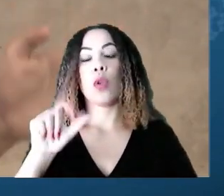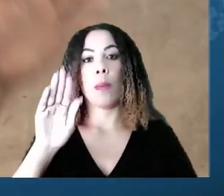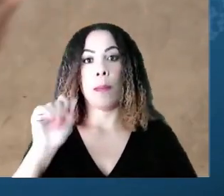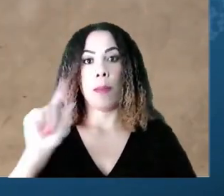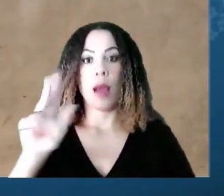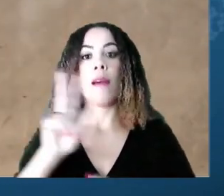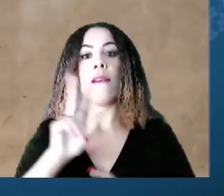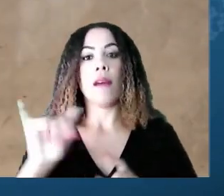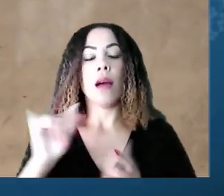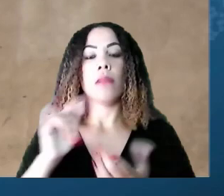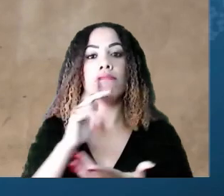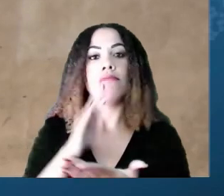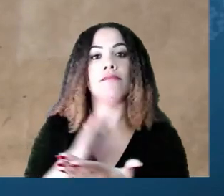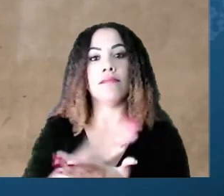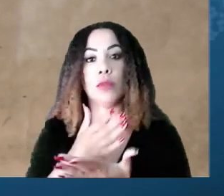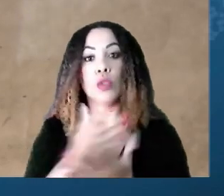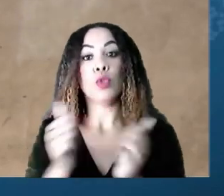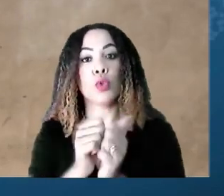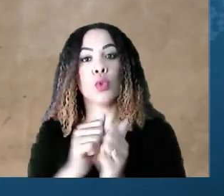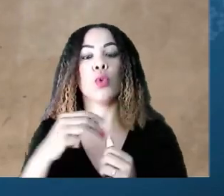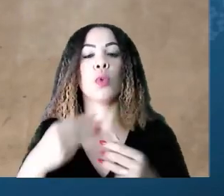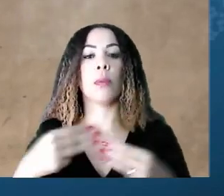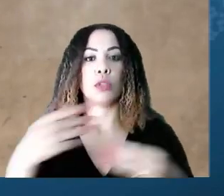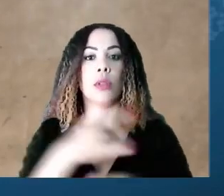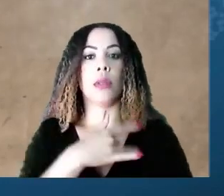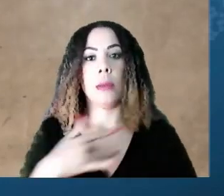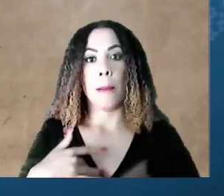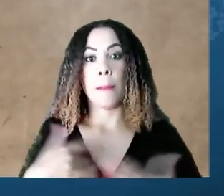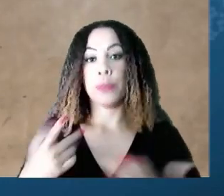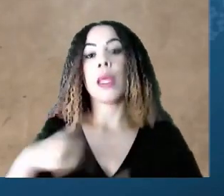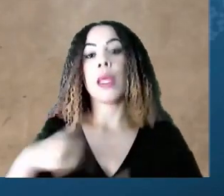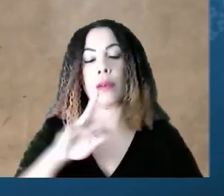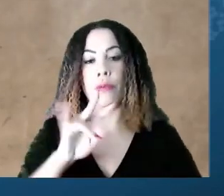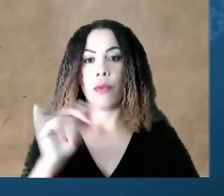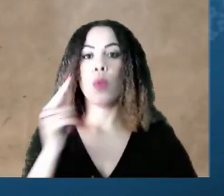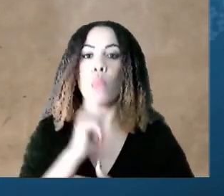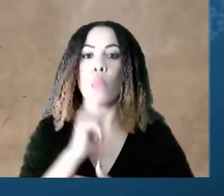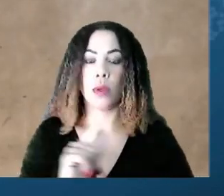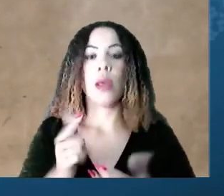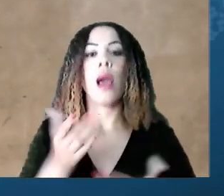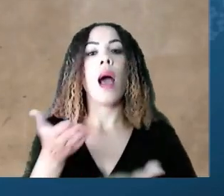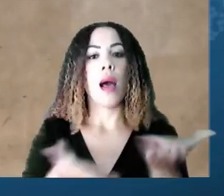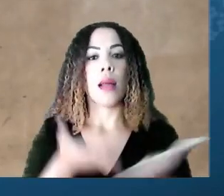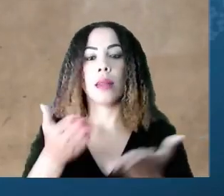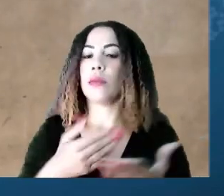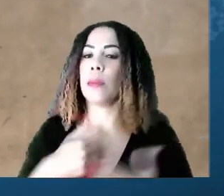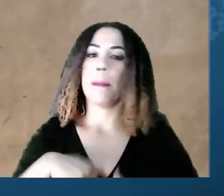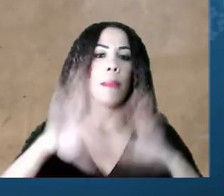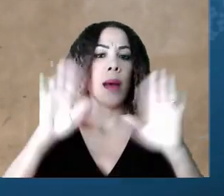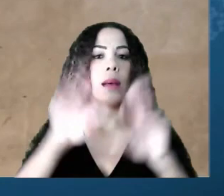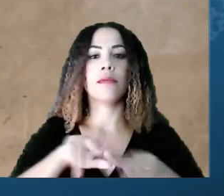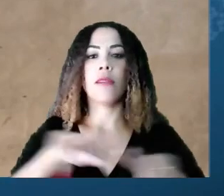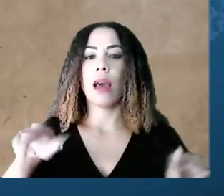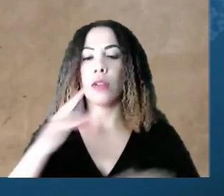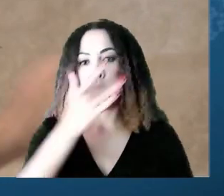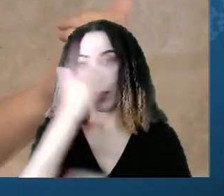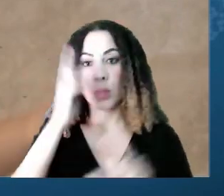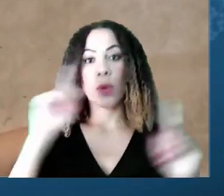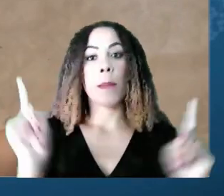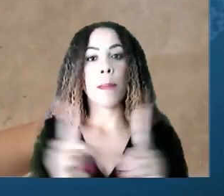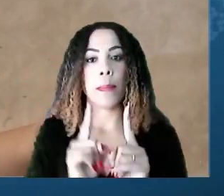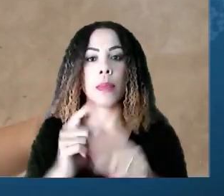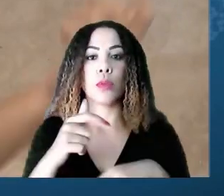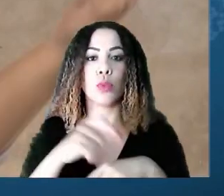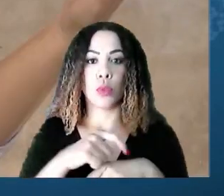interveniente, digamos assim, com o Ministério da Saúde. Então, a gente vai ser capaz de atender milhões de pessoas no curto prazo. E o Ministério,